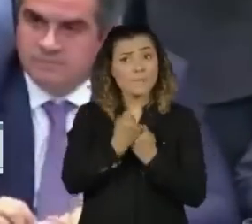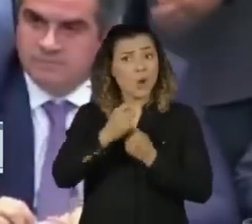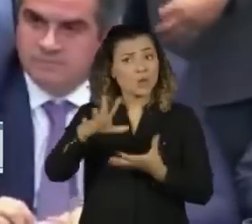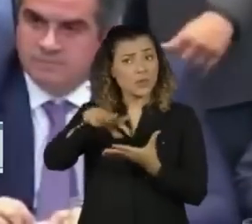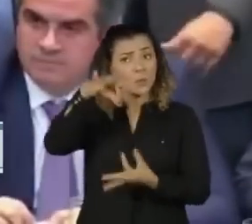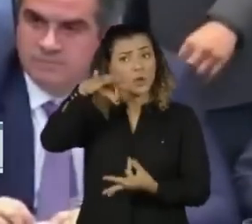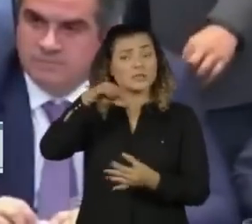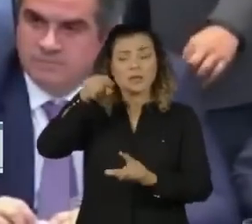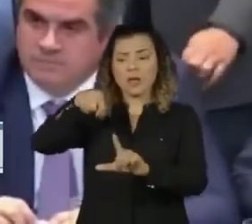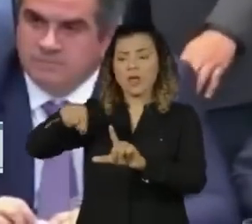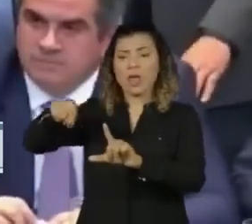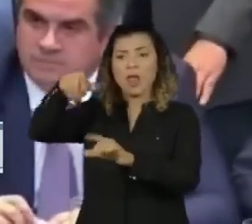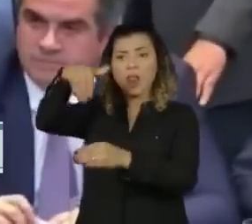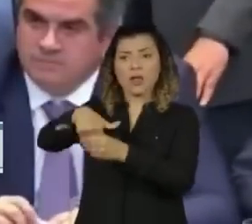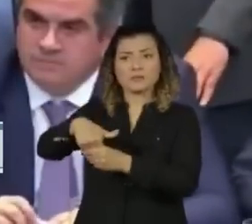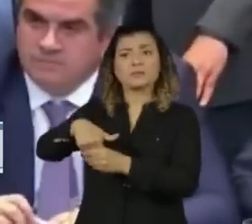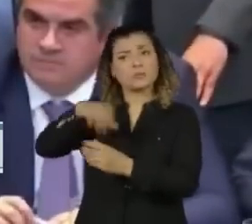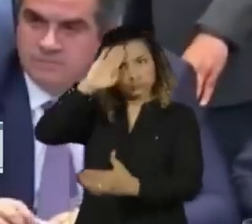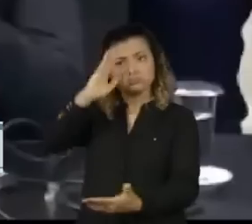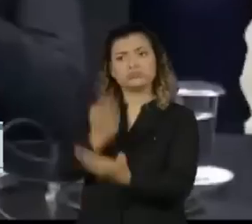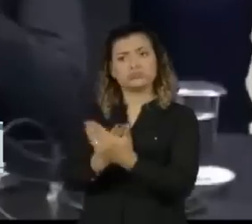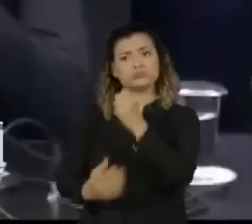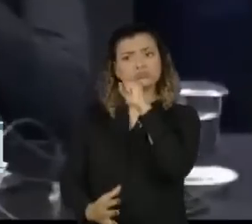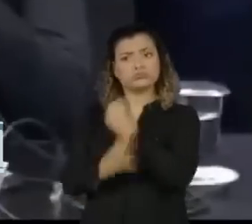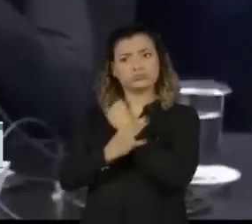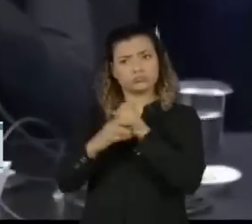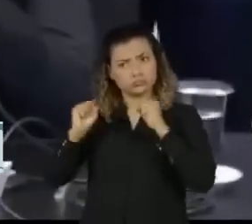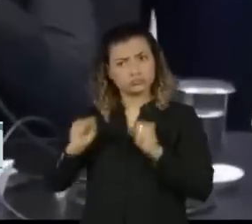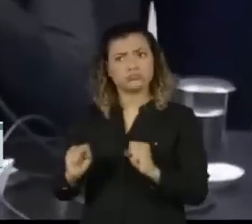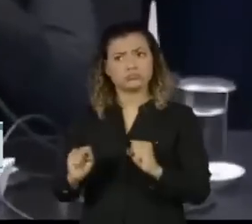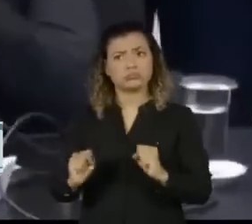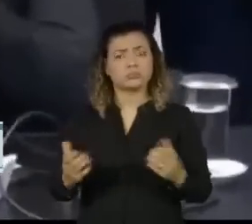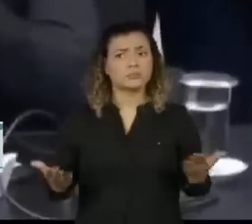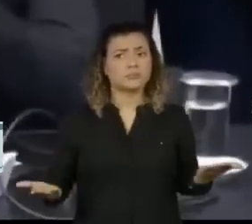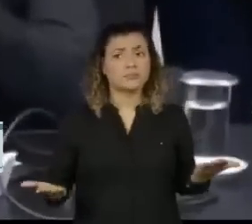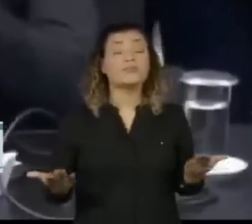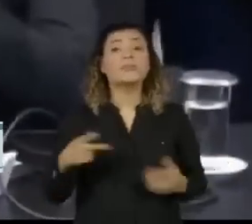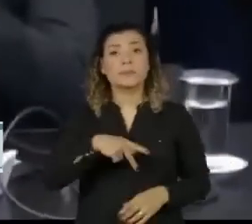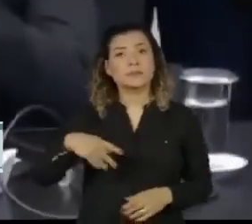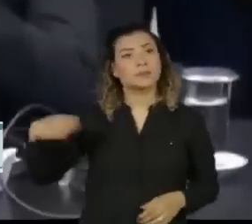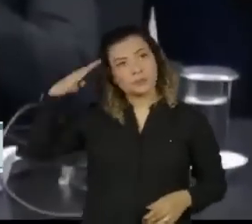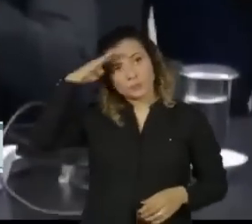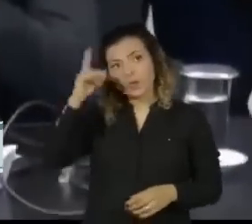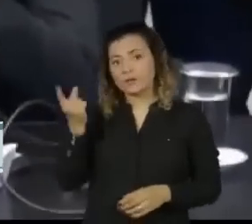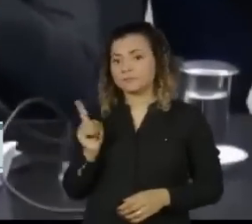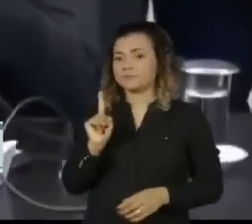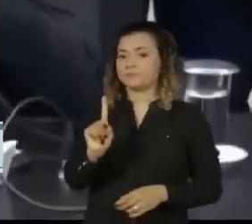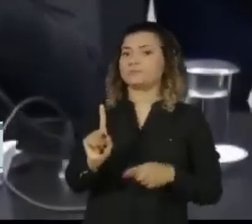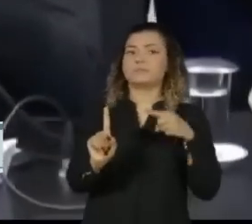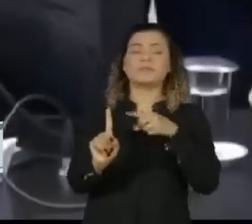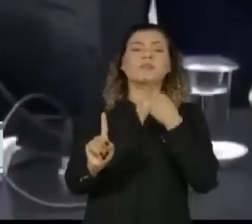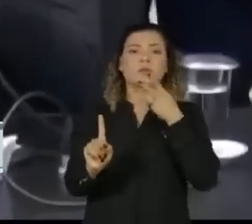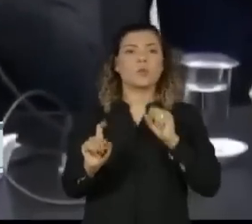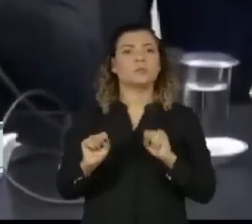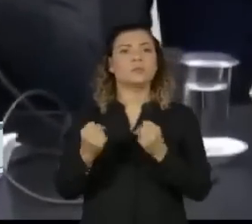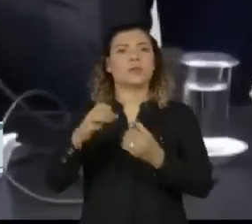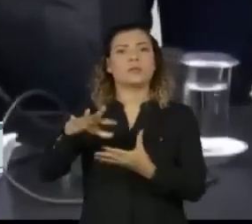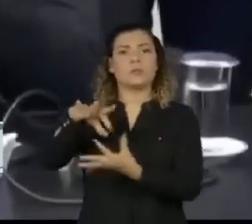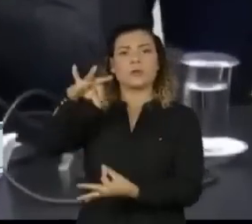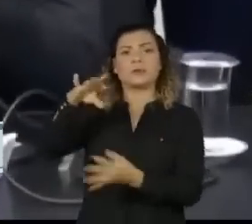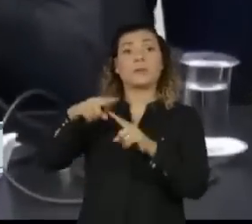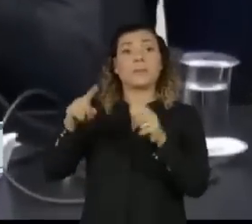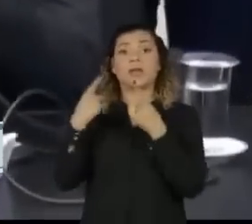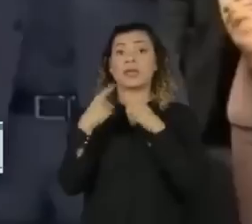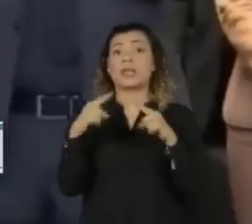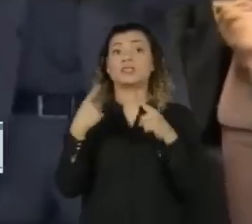de eleições transparentes e confio no sistema eleitoral. O presidente Jair Bolsonaro participou da convenção, disse defender a democracia, mas